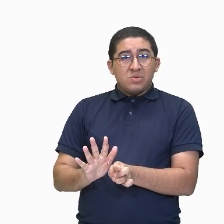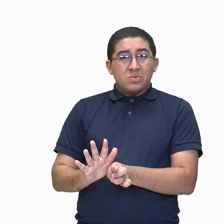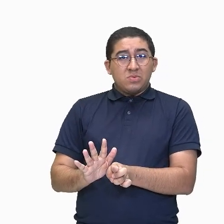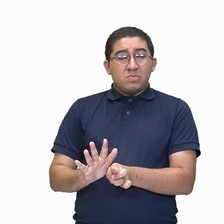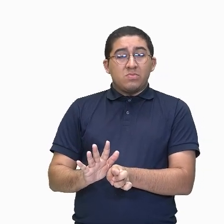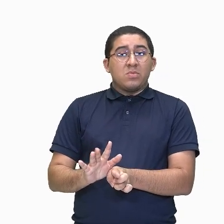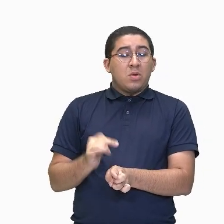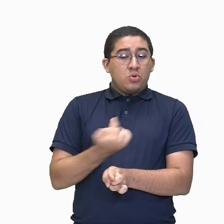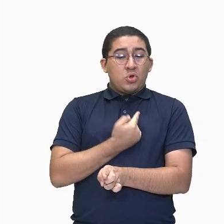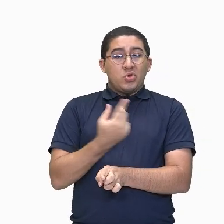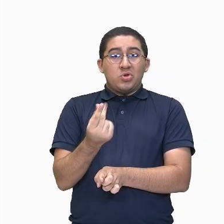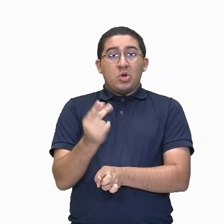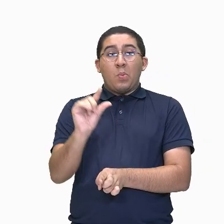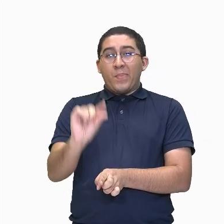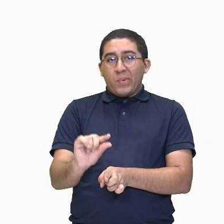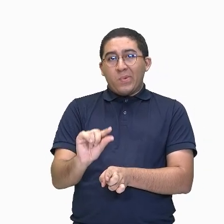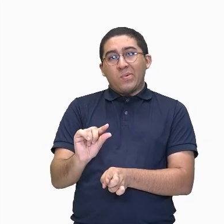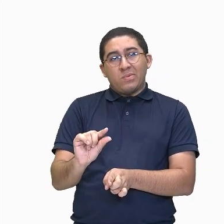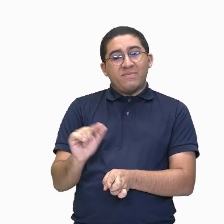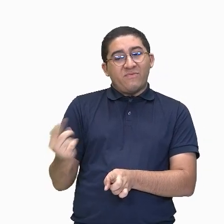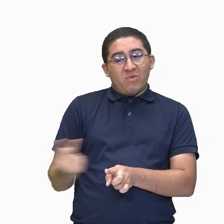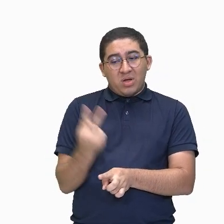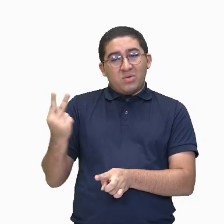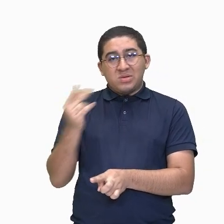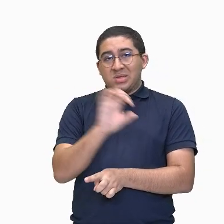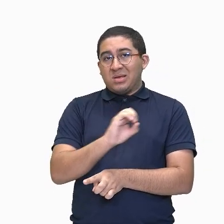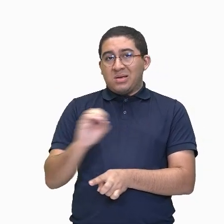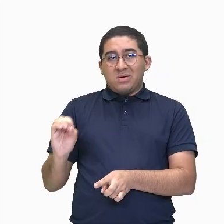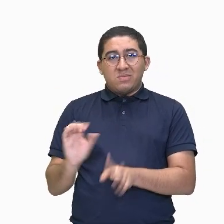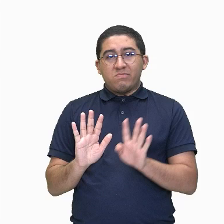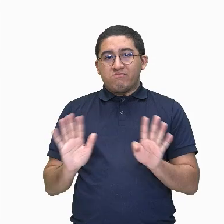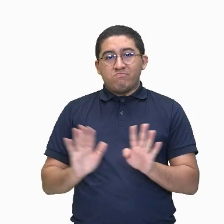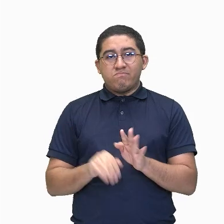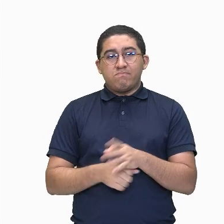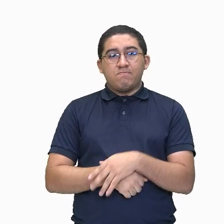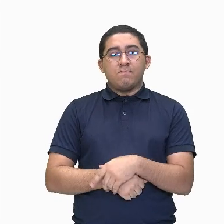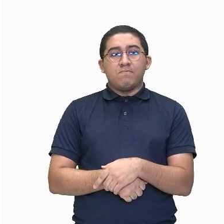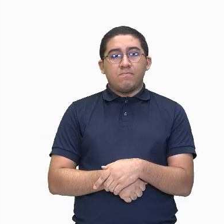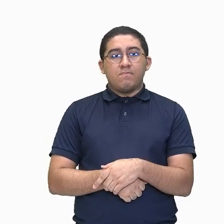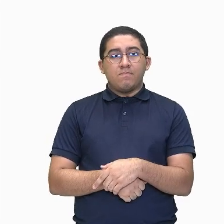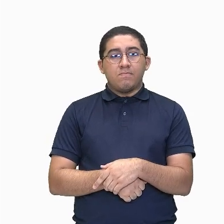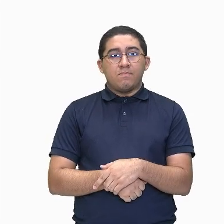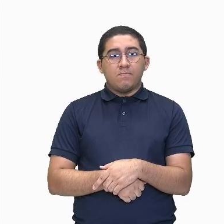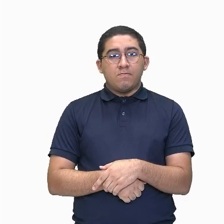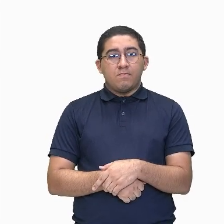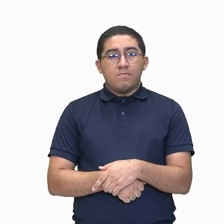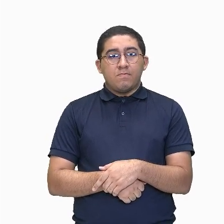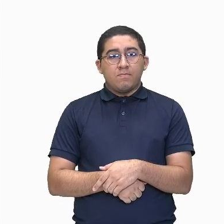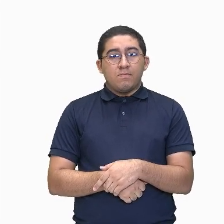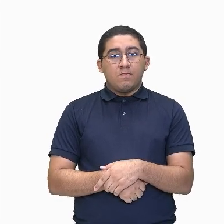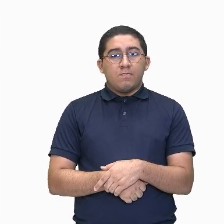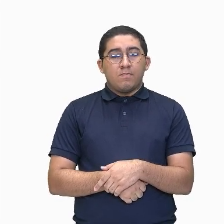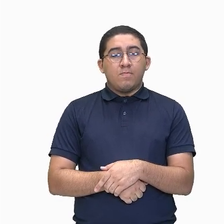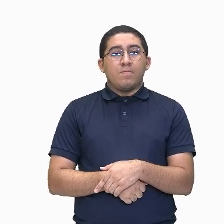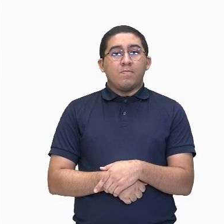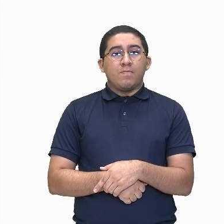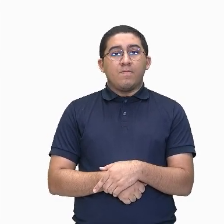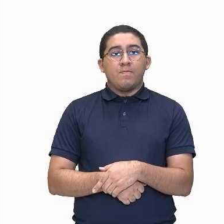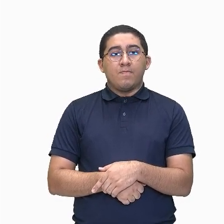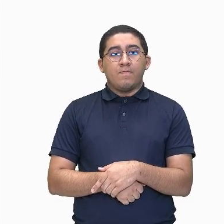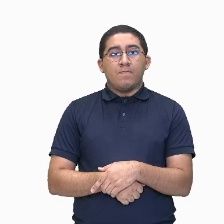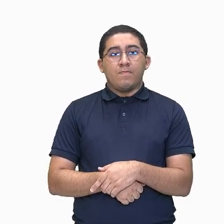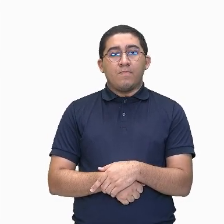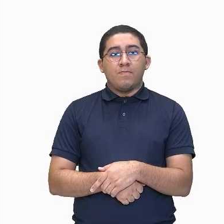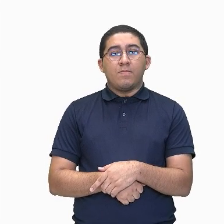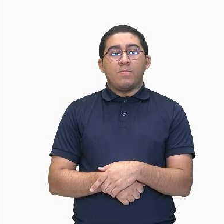é valorizado, né, o trabalho deles. Devido a ser um trabalho arriscado, né,